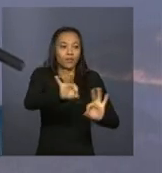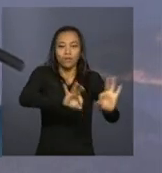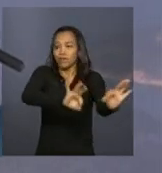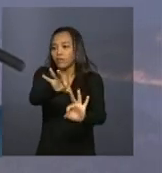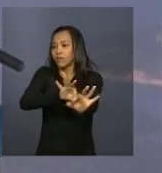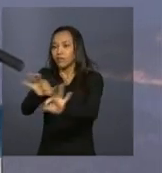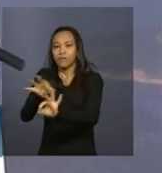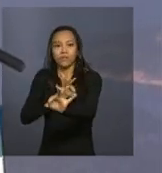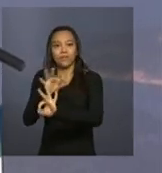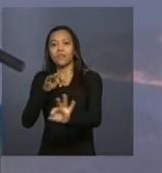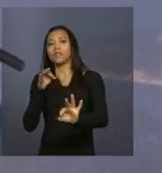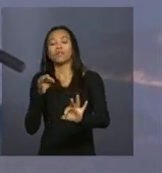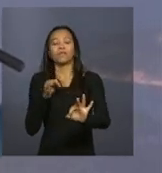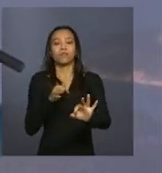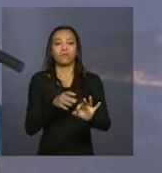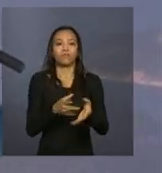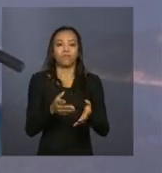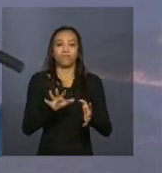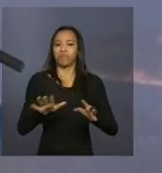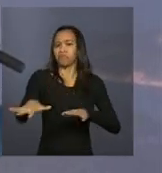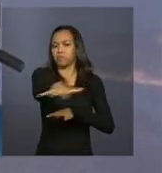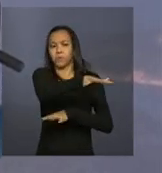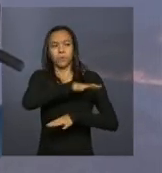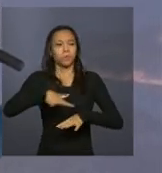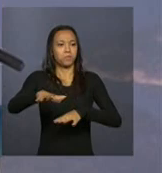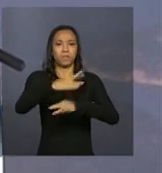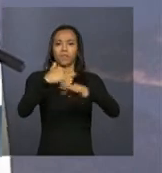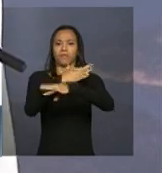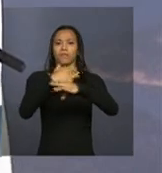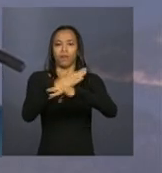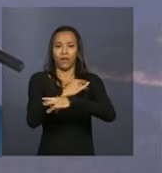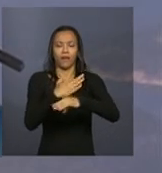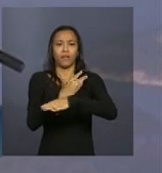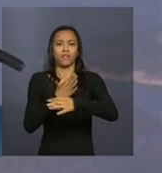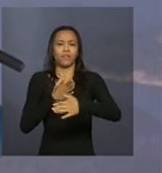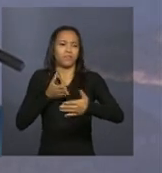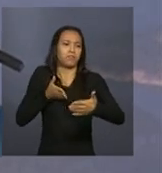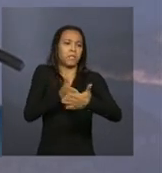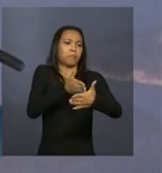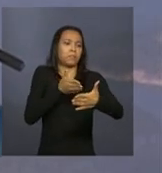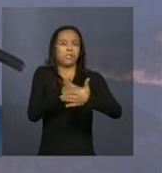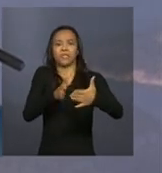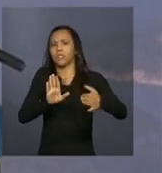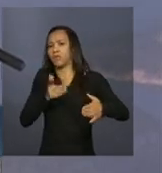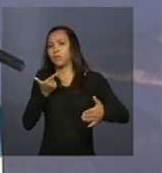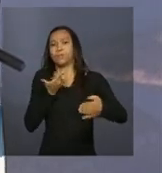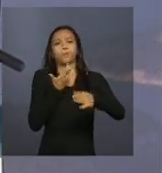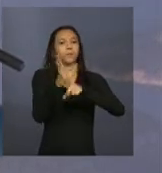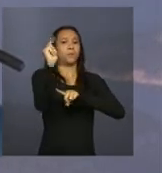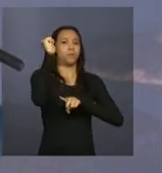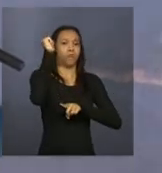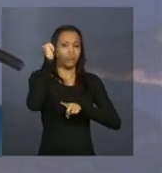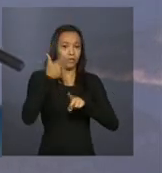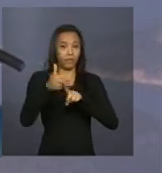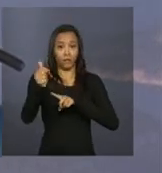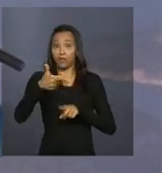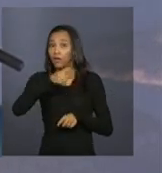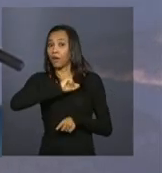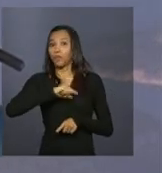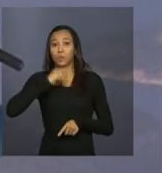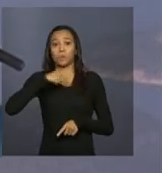obstáculos, bater recorde, enfim, quebrar barreiras, vencer desafios que há muito tempo não